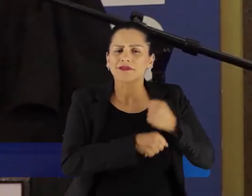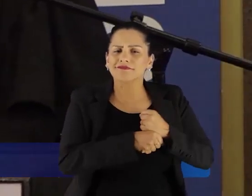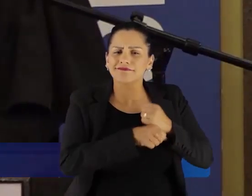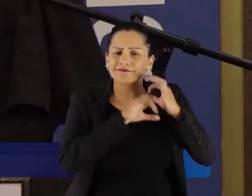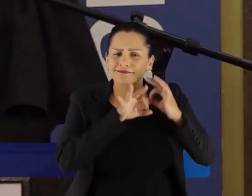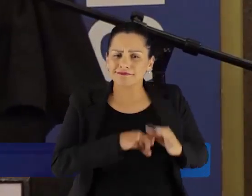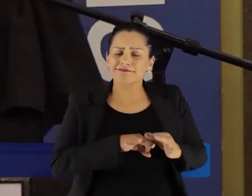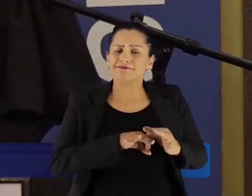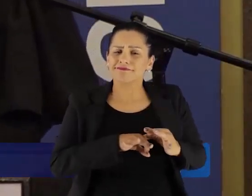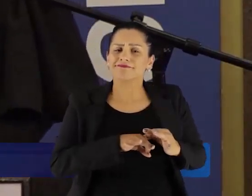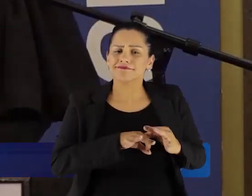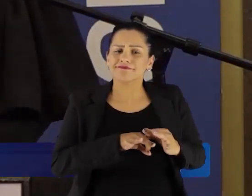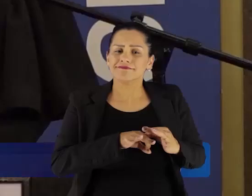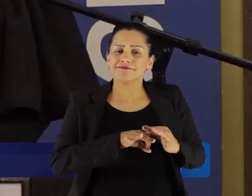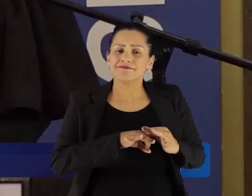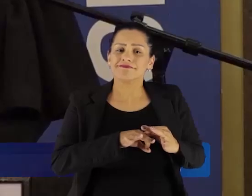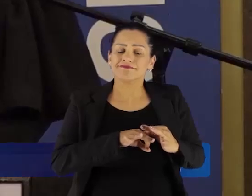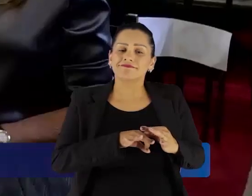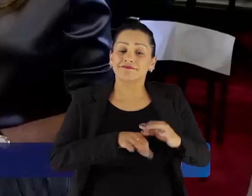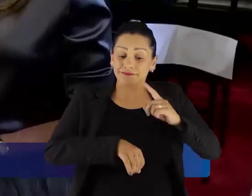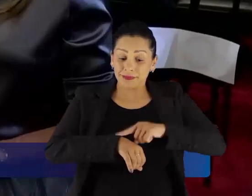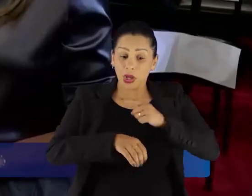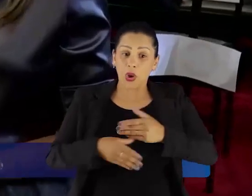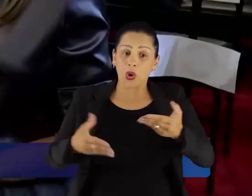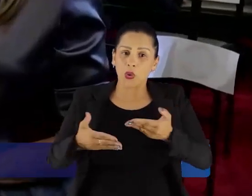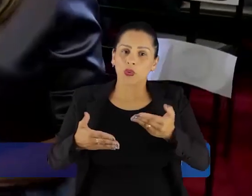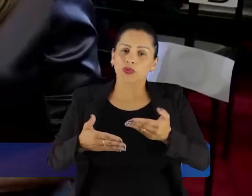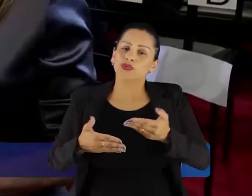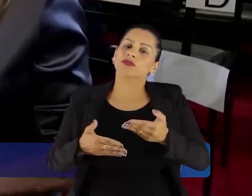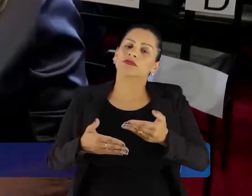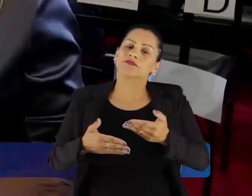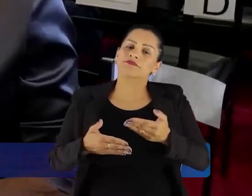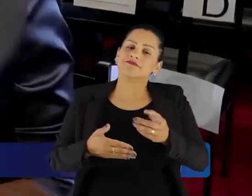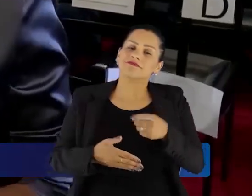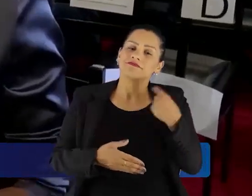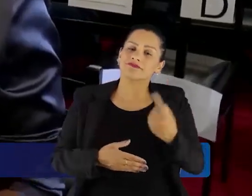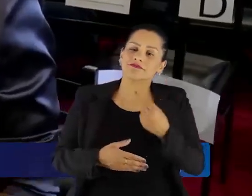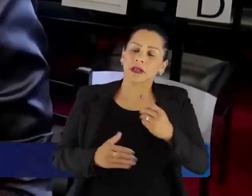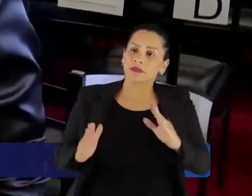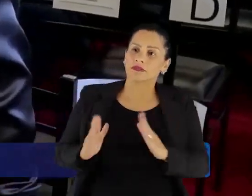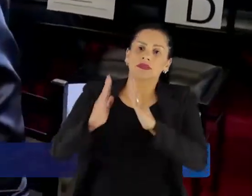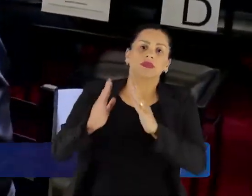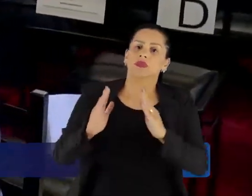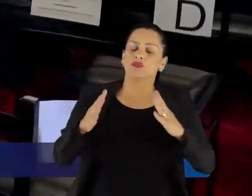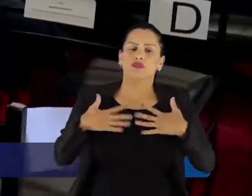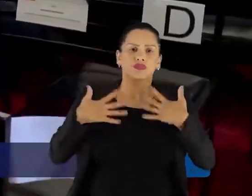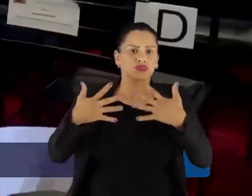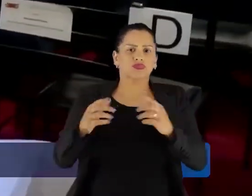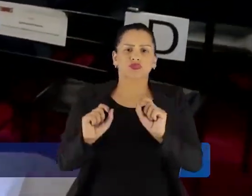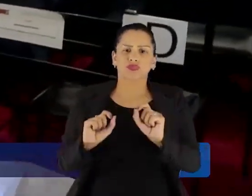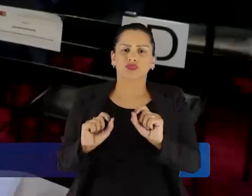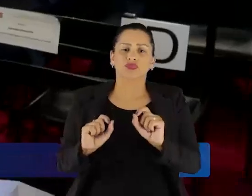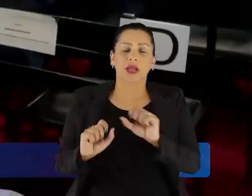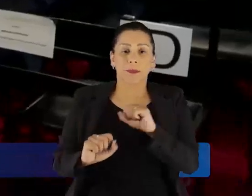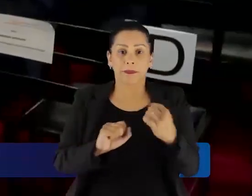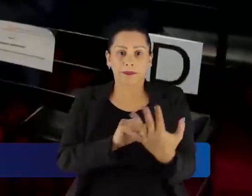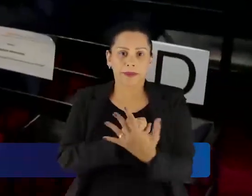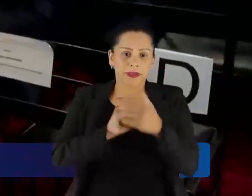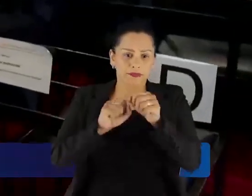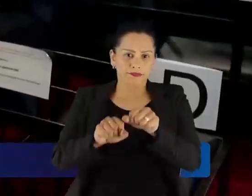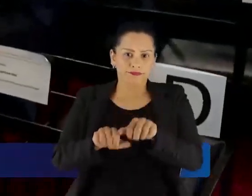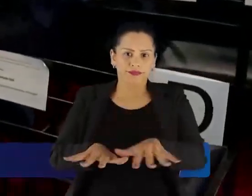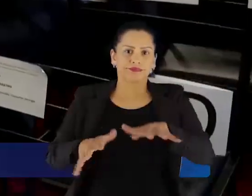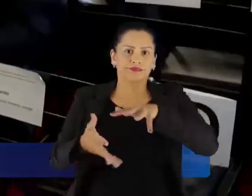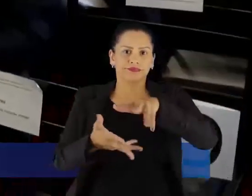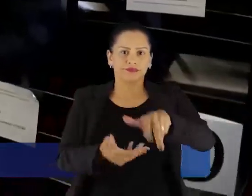nos deparamos com o início daquilo que ficou conhecido como a pandemia da covid-19 é a última